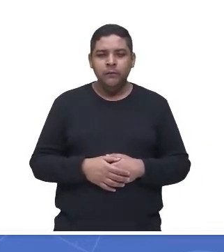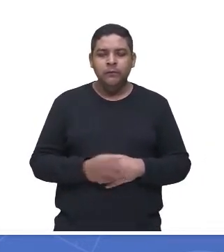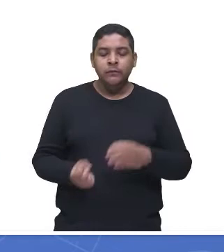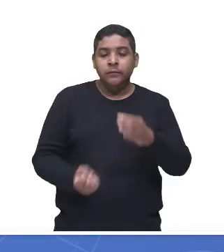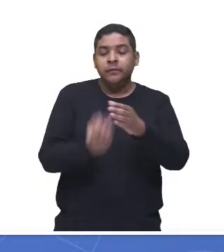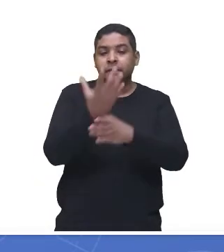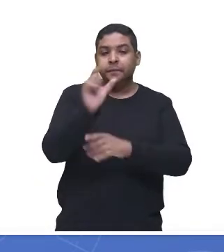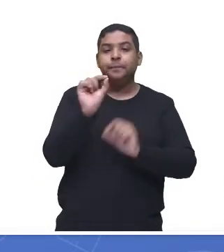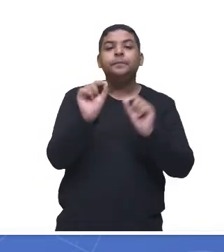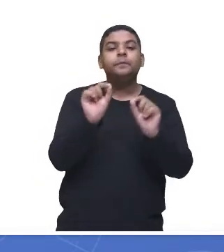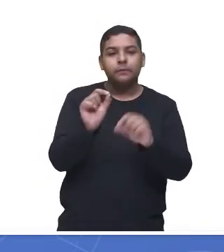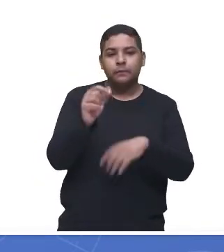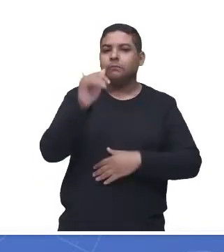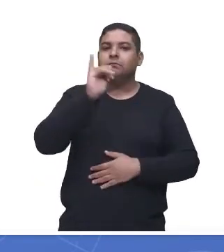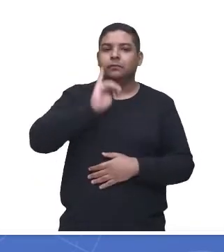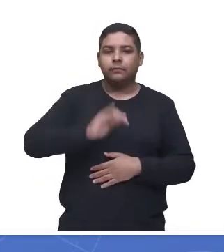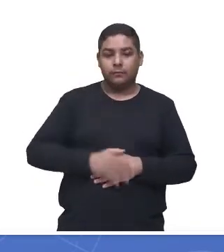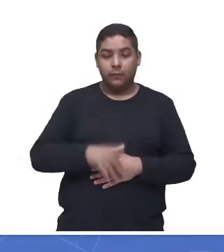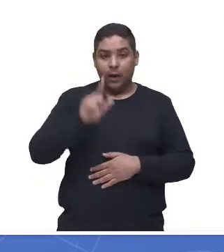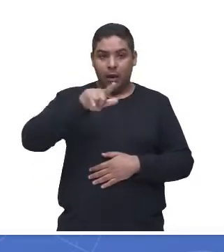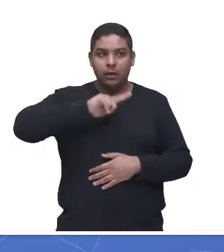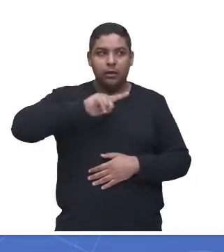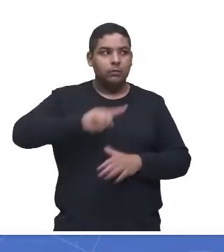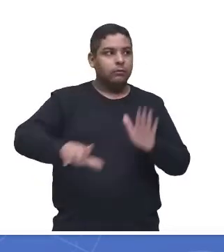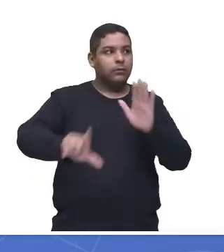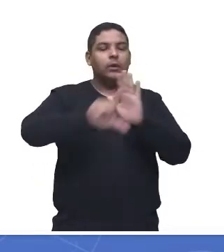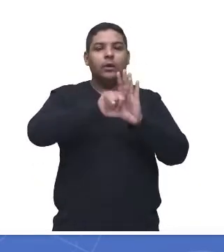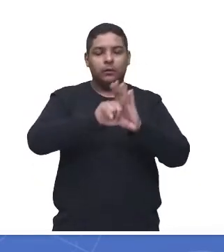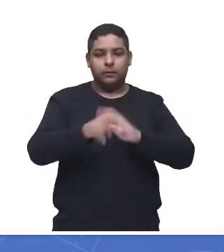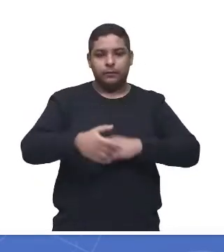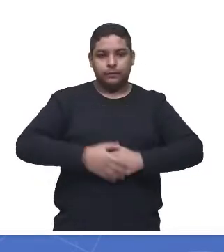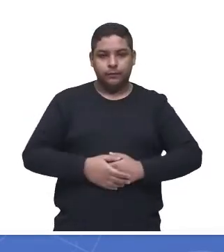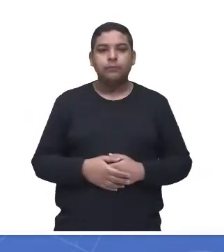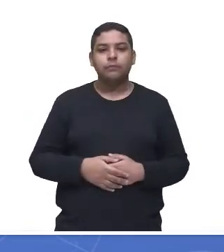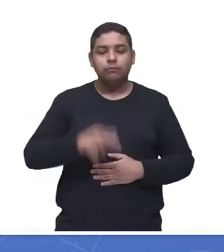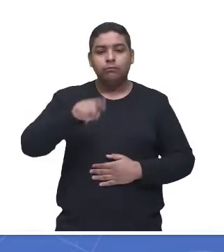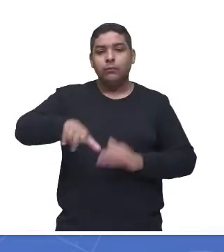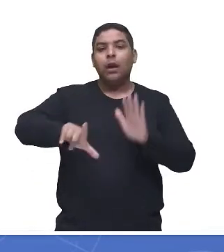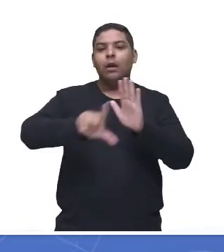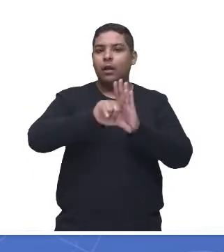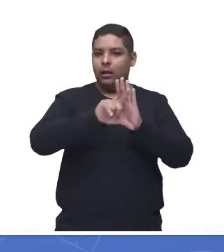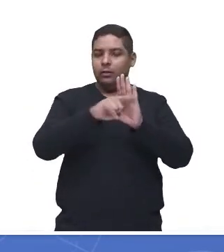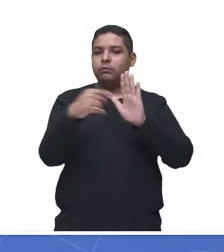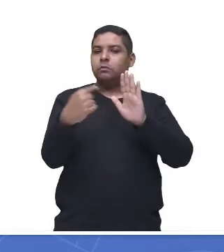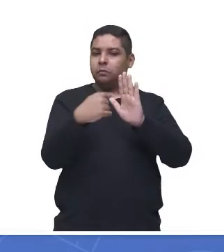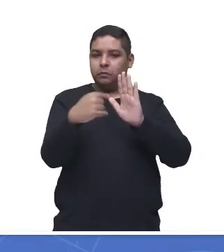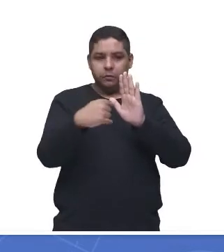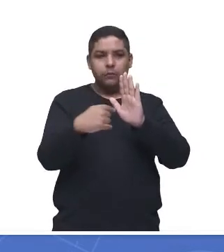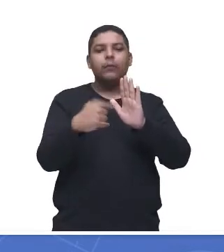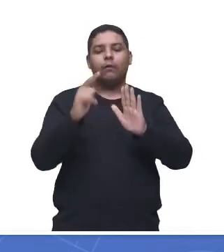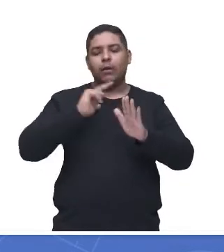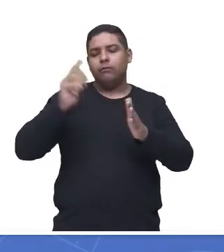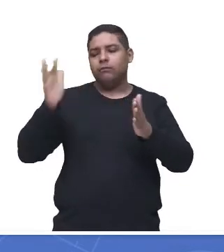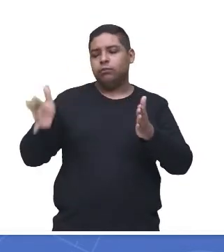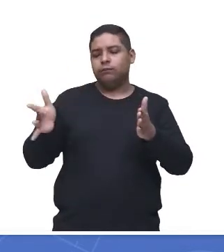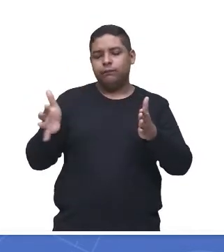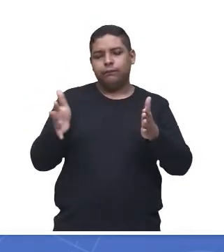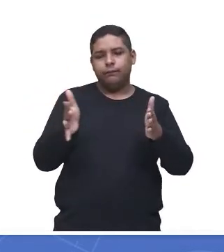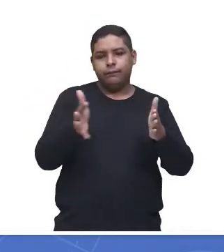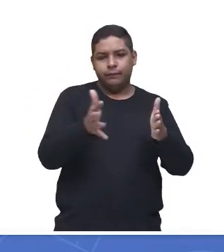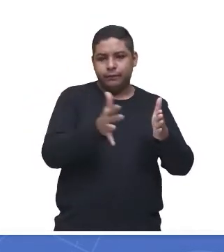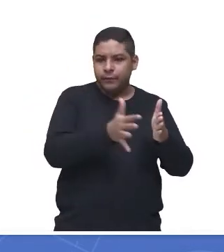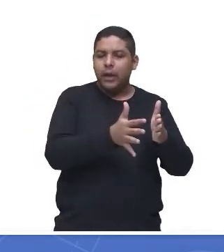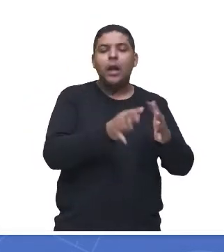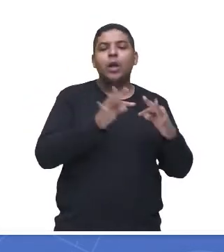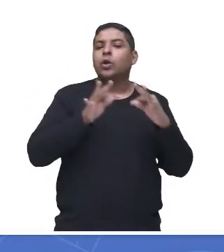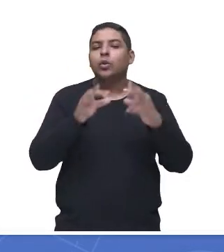criar, né, uma lei. E essa lei ela vai ser acompanhada por todos. Vou dar